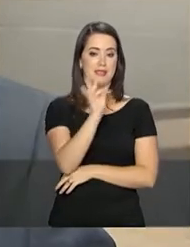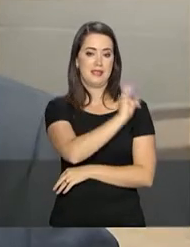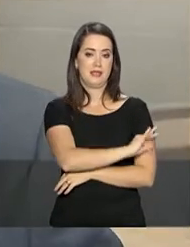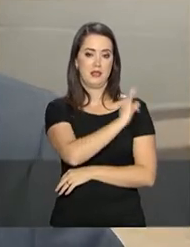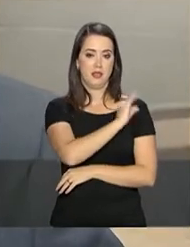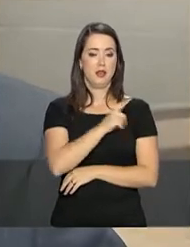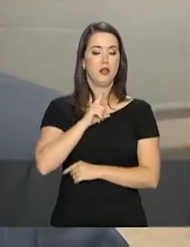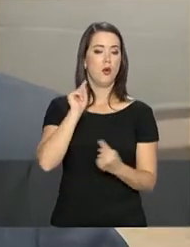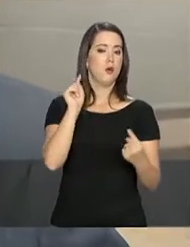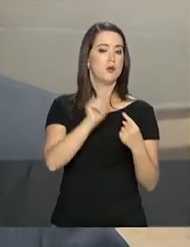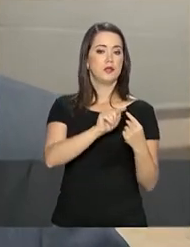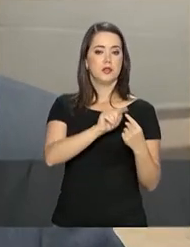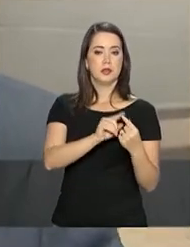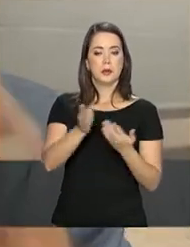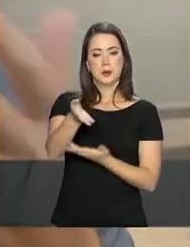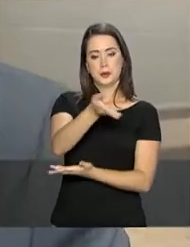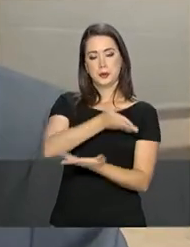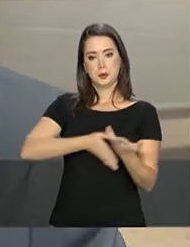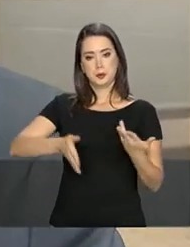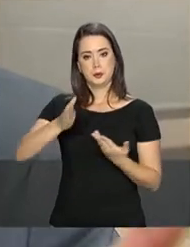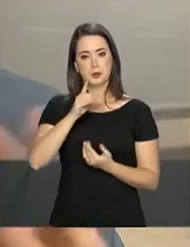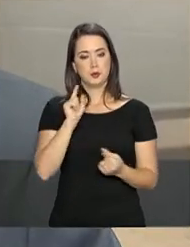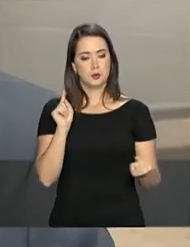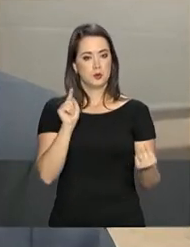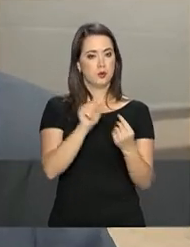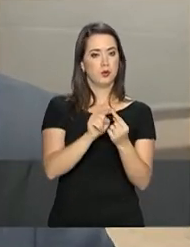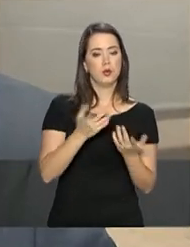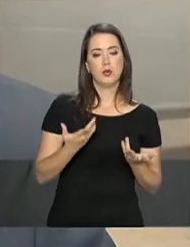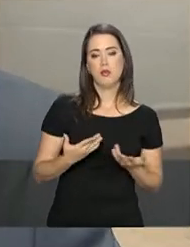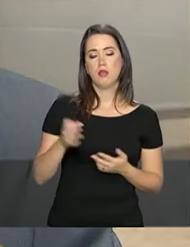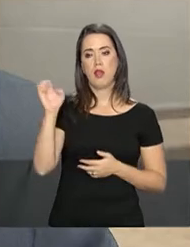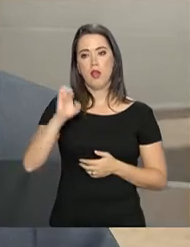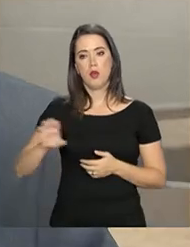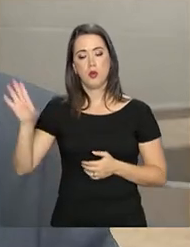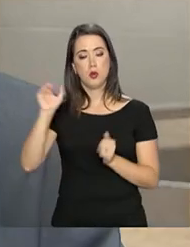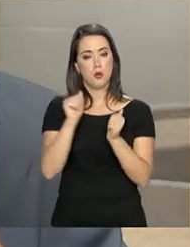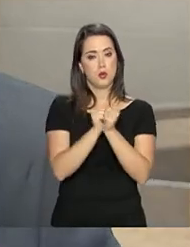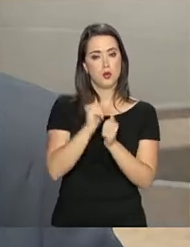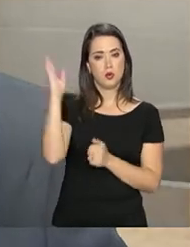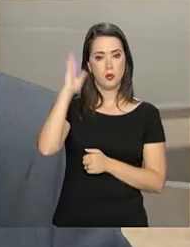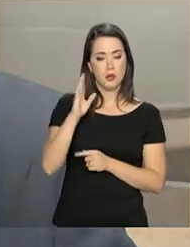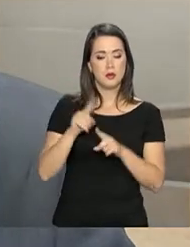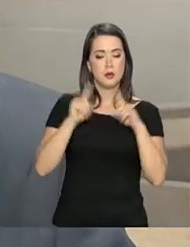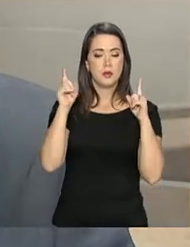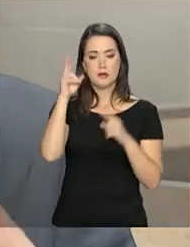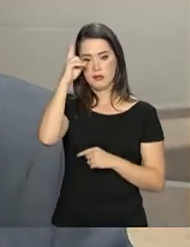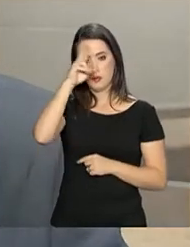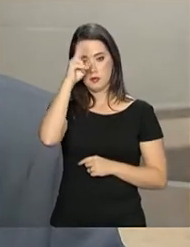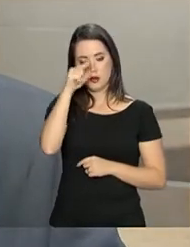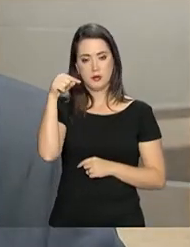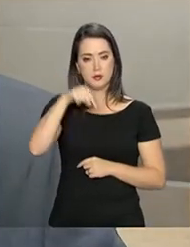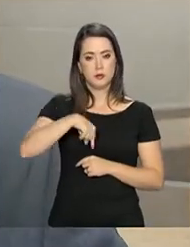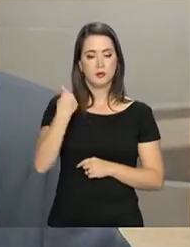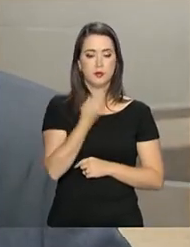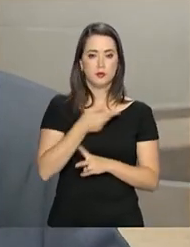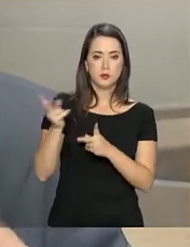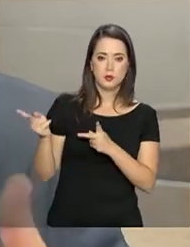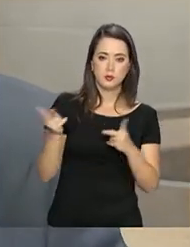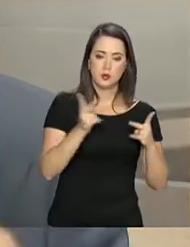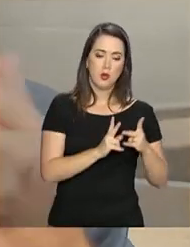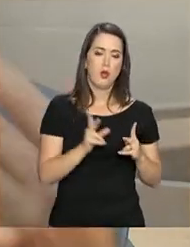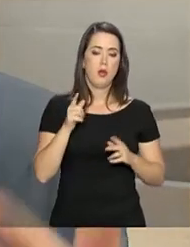compartilhar experiências na união europeia com o brasil mas lembrando aqui a gente tá foram convidados